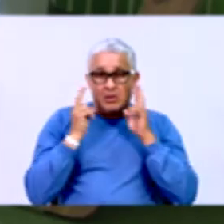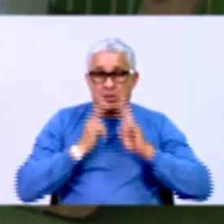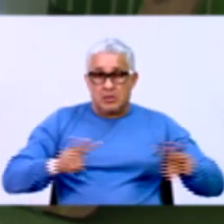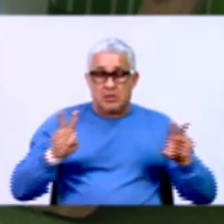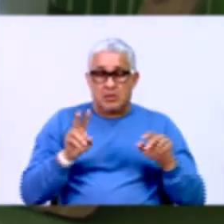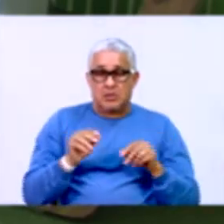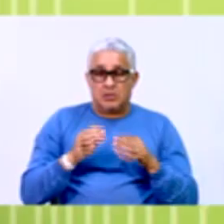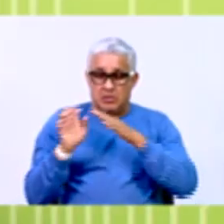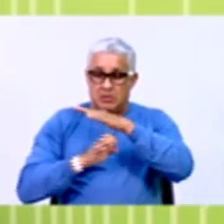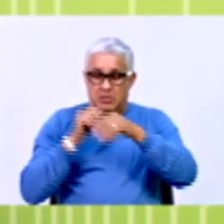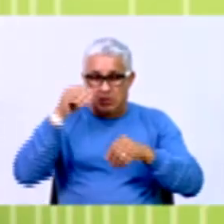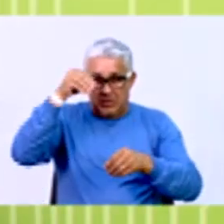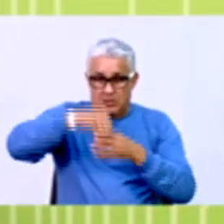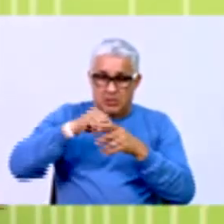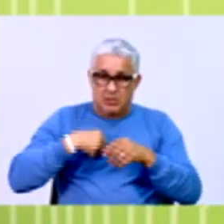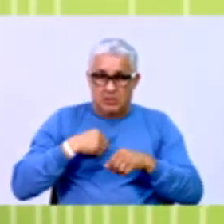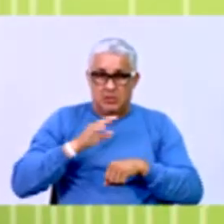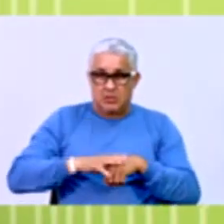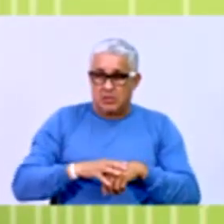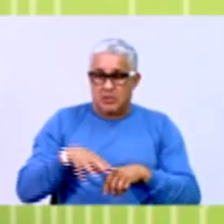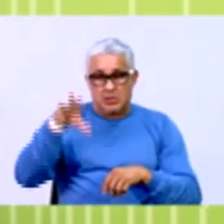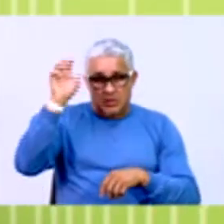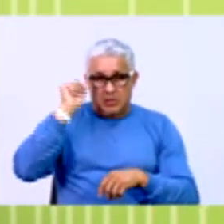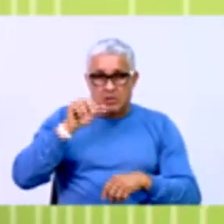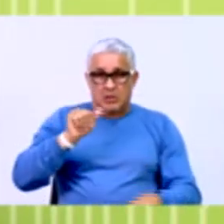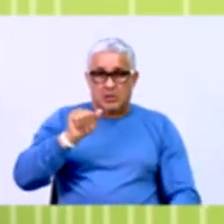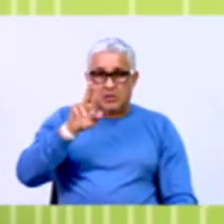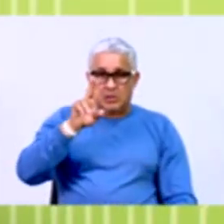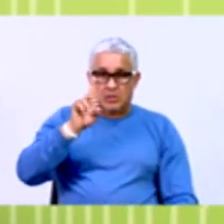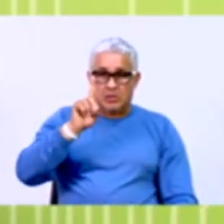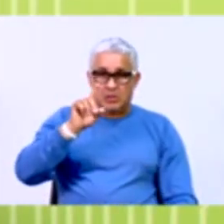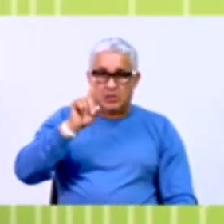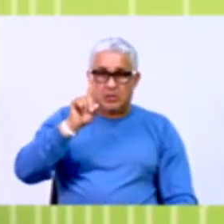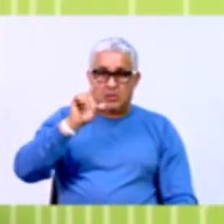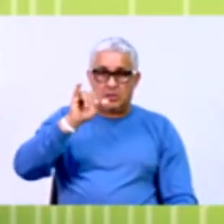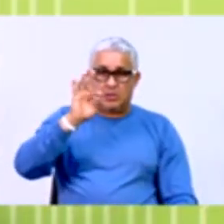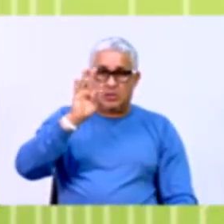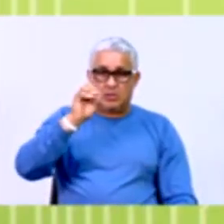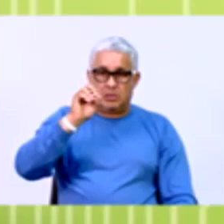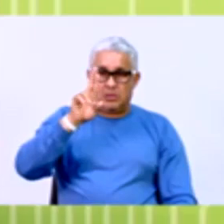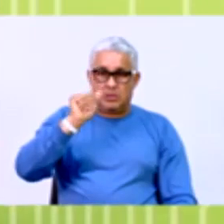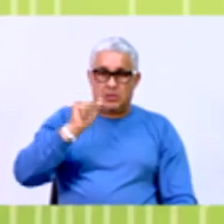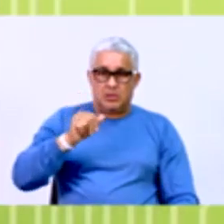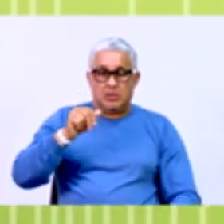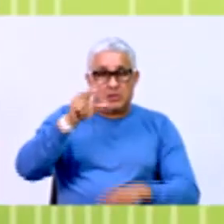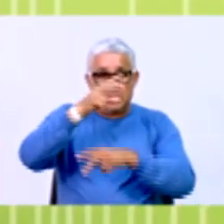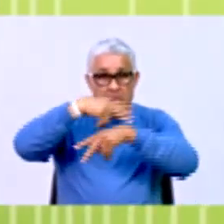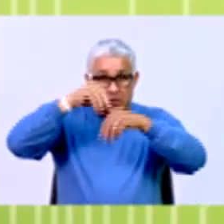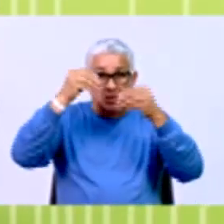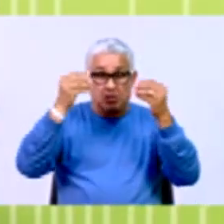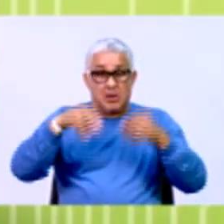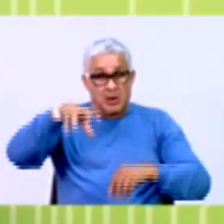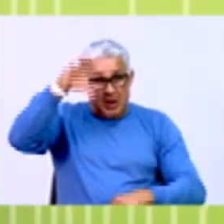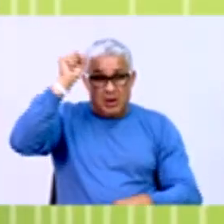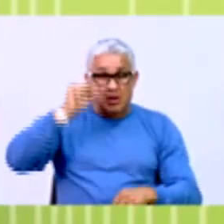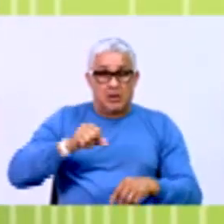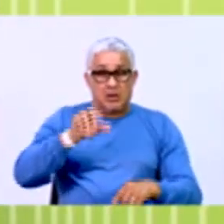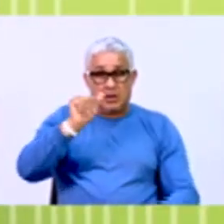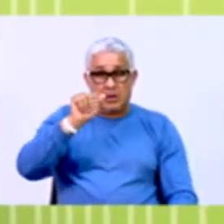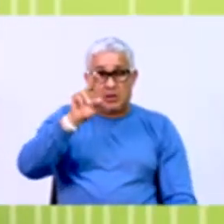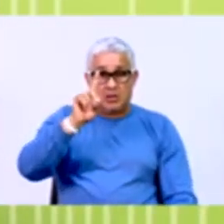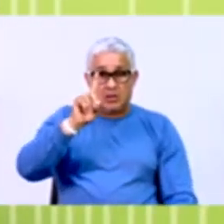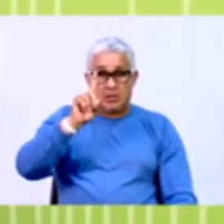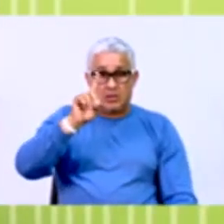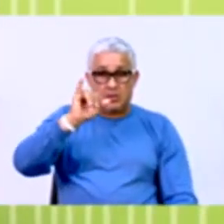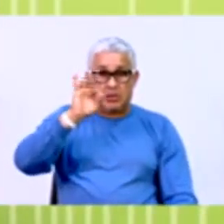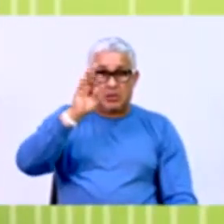uma empresa ganhou uma auditoria uma certa vez, ganhou um prêmio, ganhou uma auditoria. Então o auditor foi lá